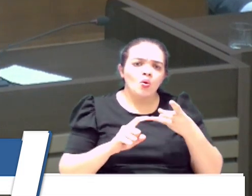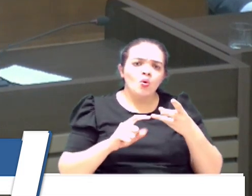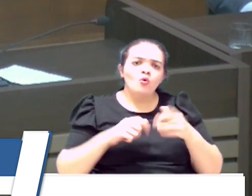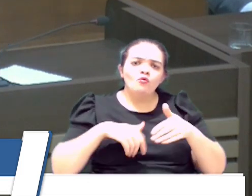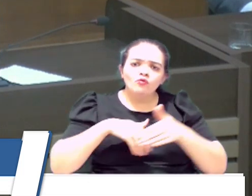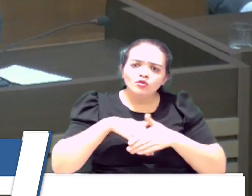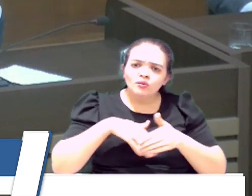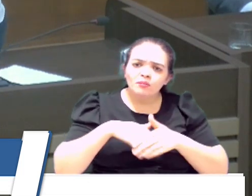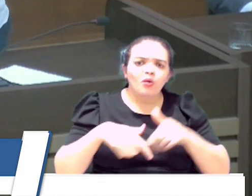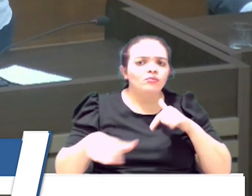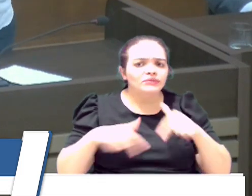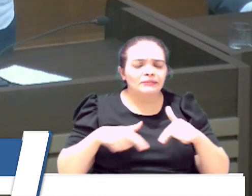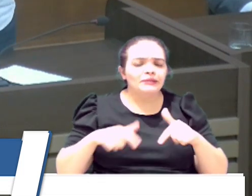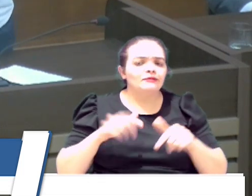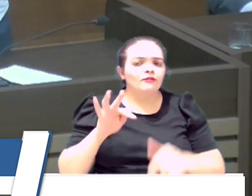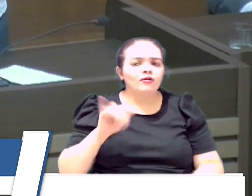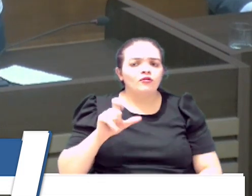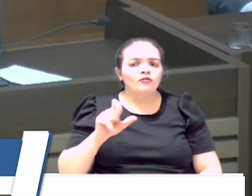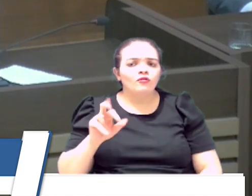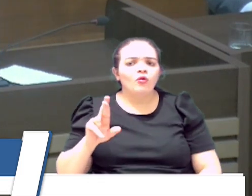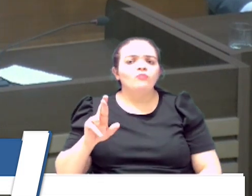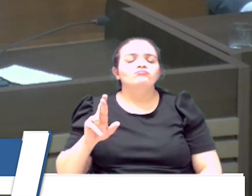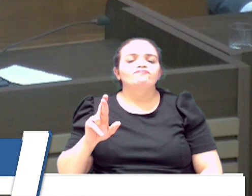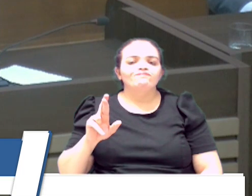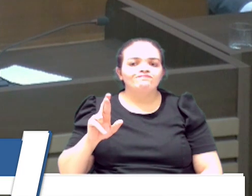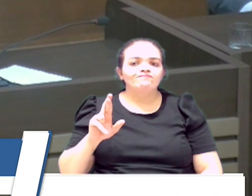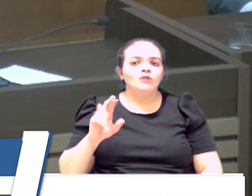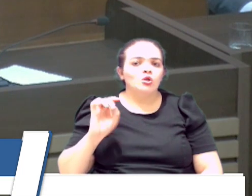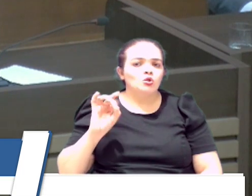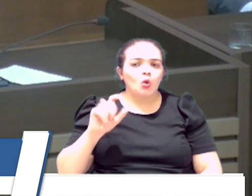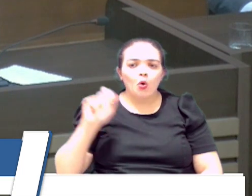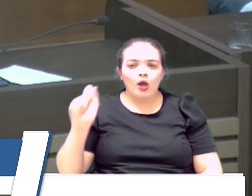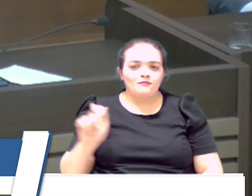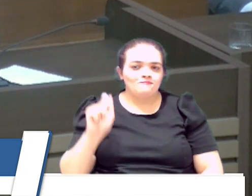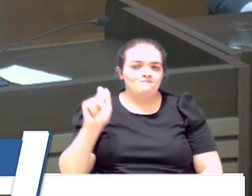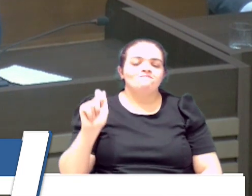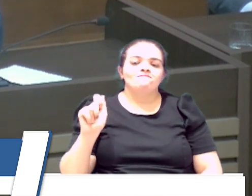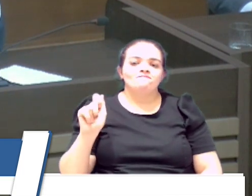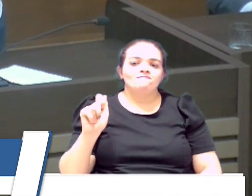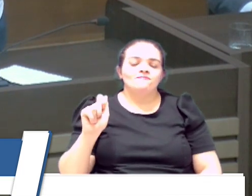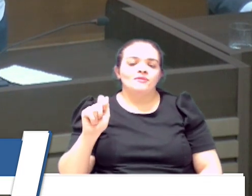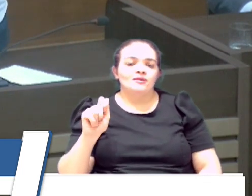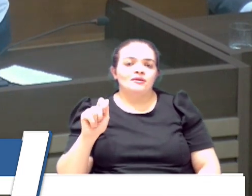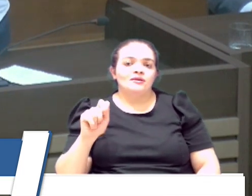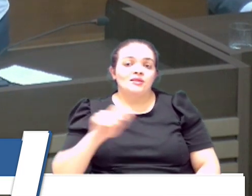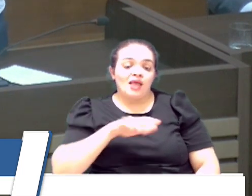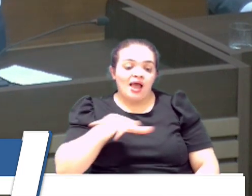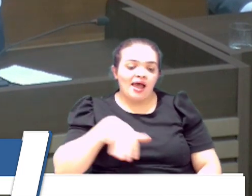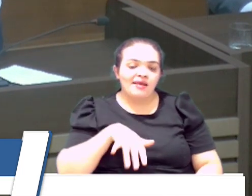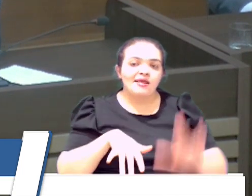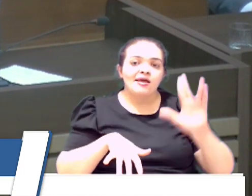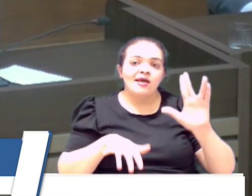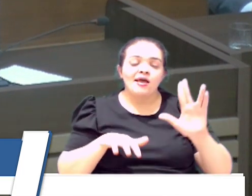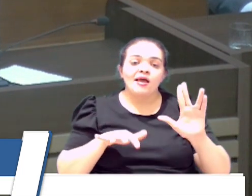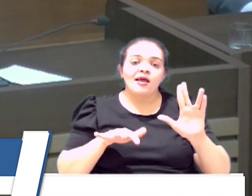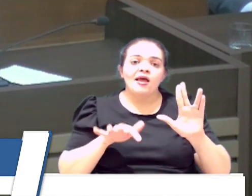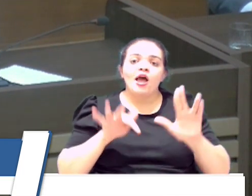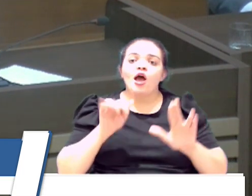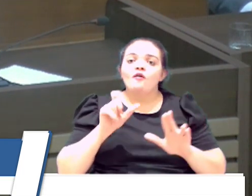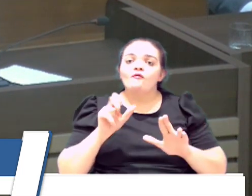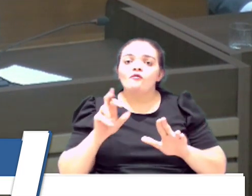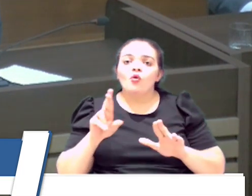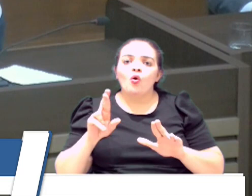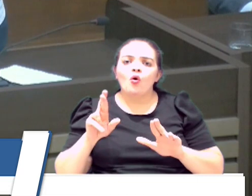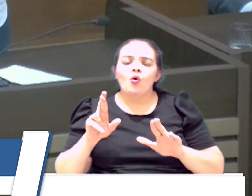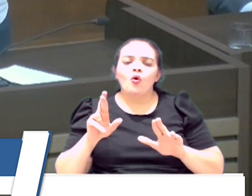futebol. Então, a Flor da Vida é muito mais do que uma associação que mexe com a cannabis. A Flor da Vida é a